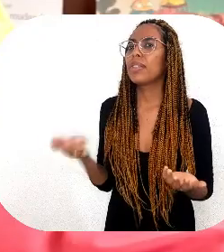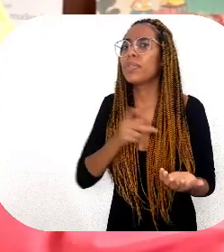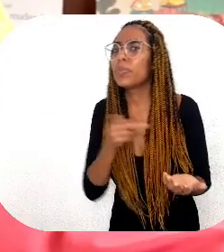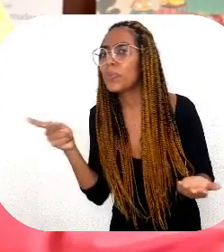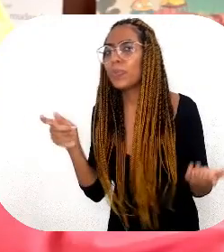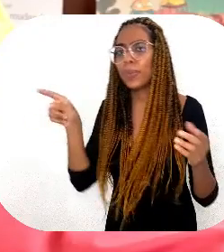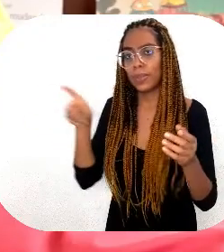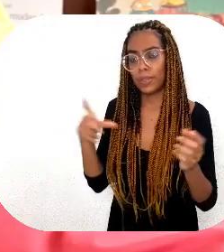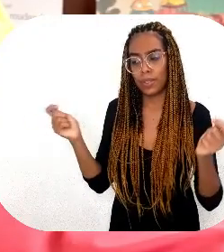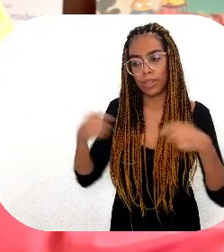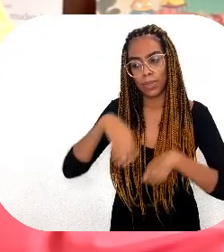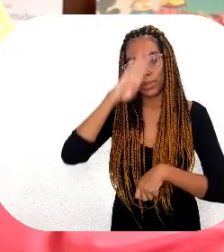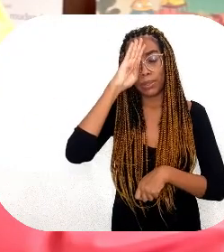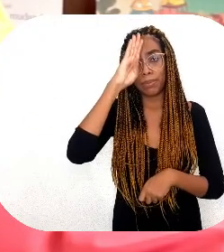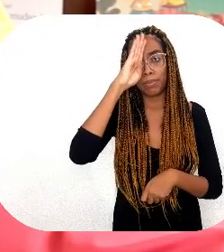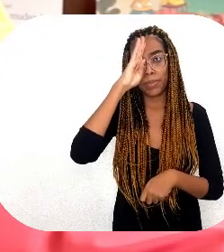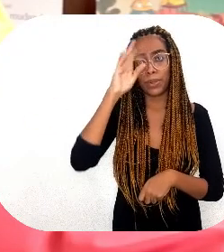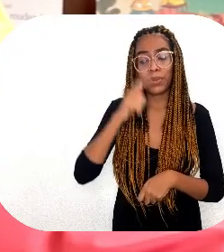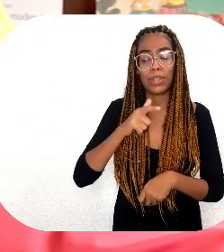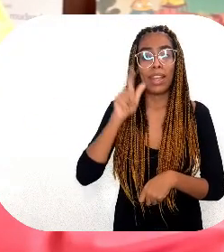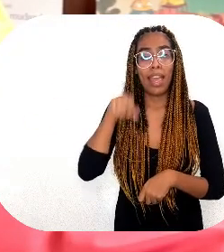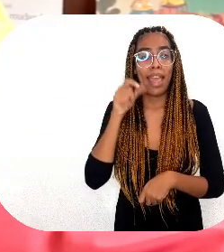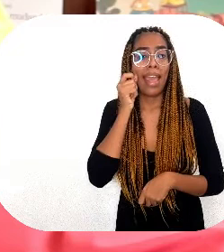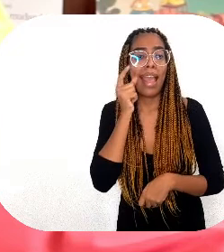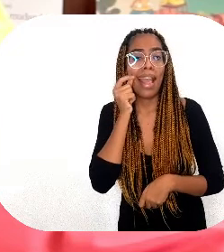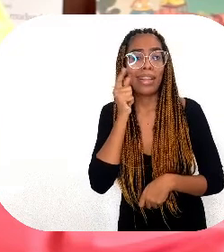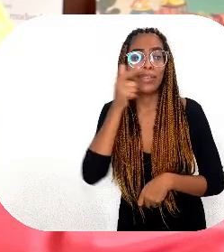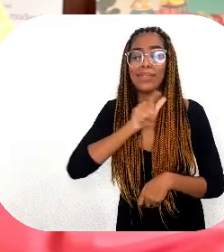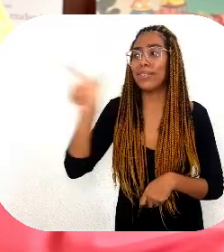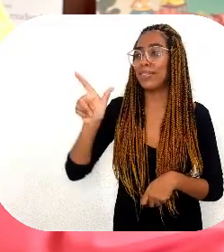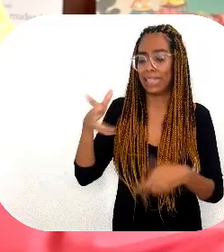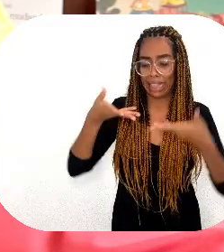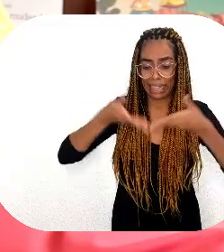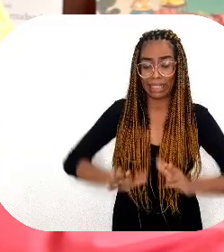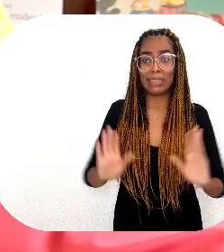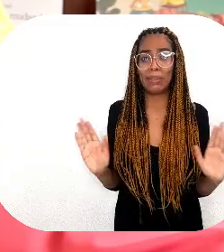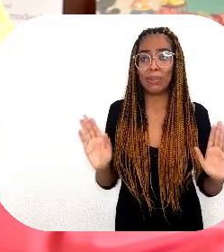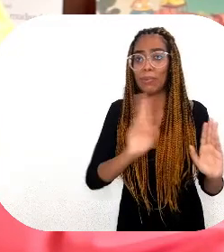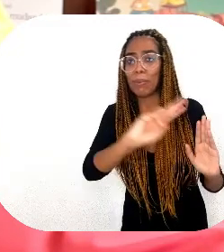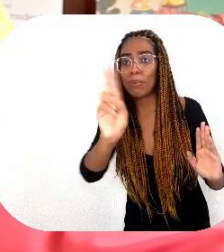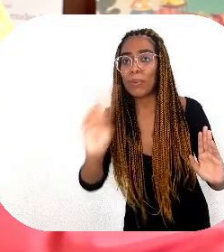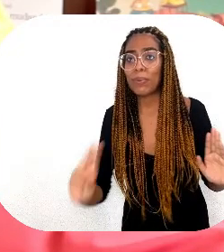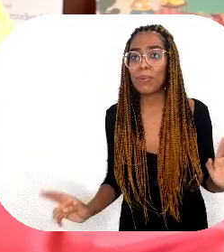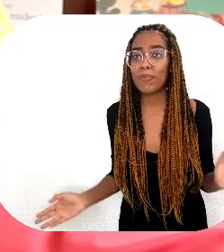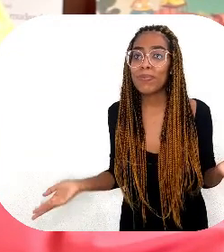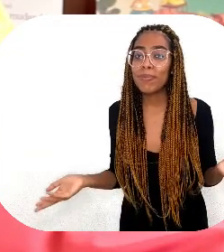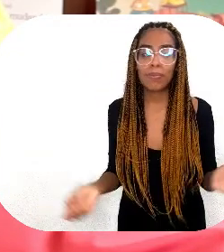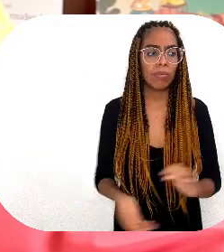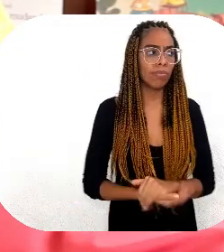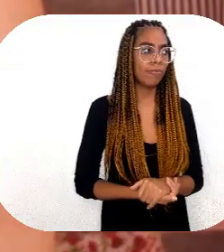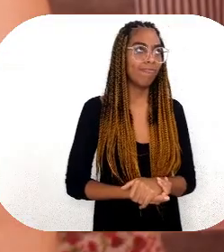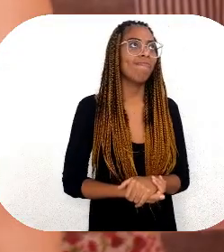Eu preciso ir pra onde? Eu preciso visitar minha irmã de novo. É porque o filhote dela, o meu sobrinho, outro rato, ai meu Deus,